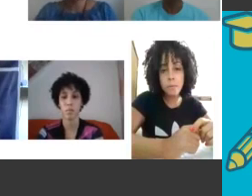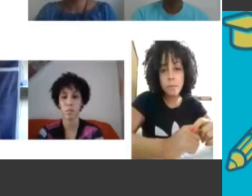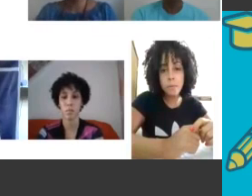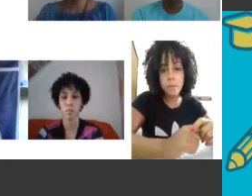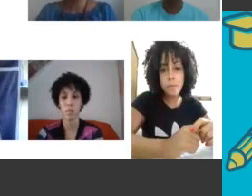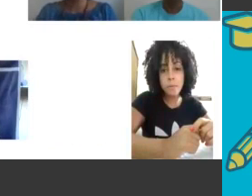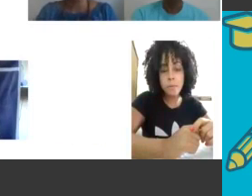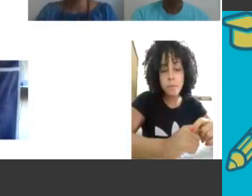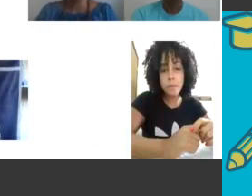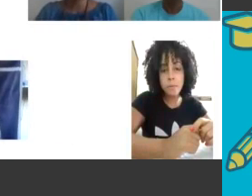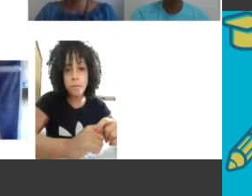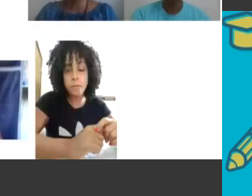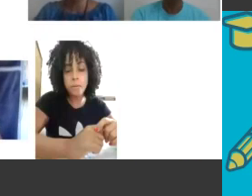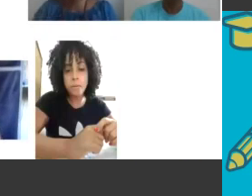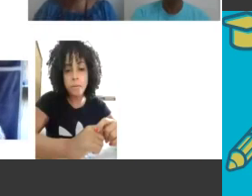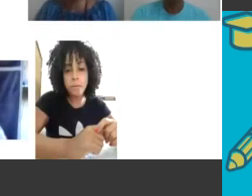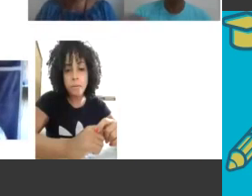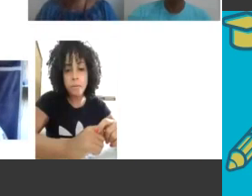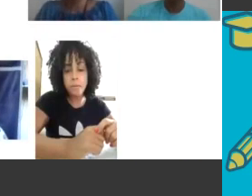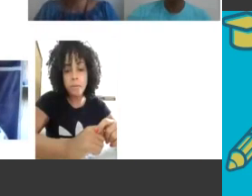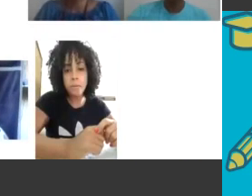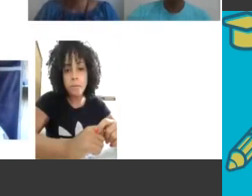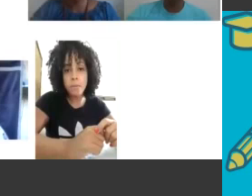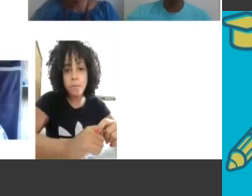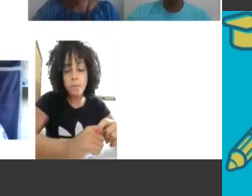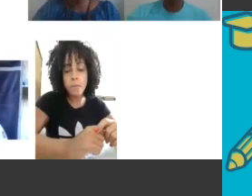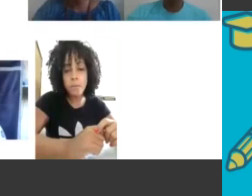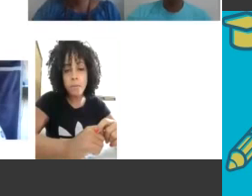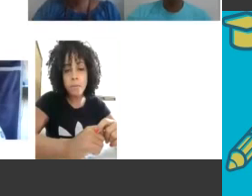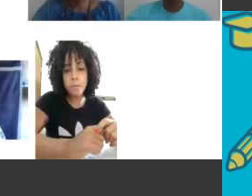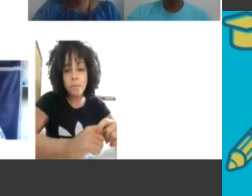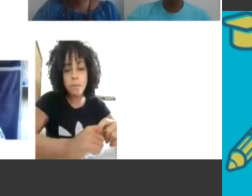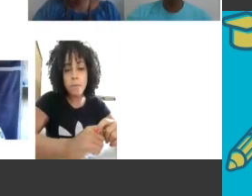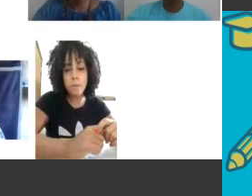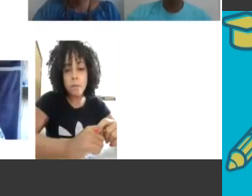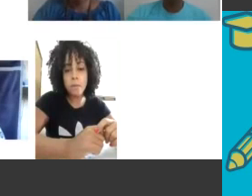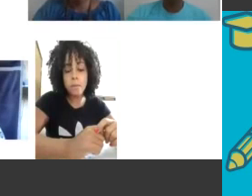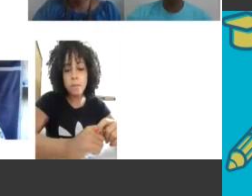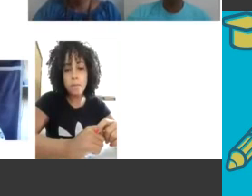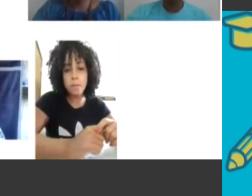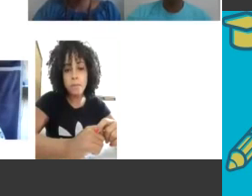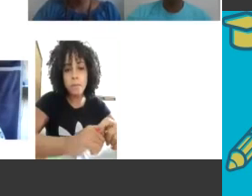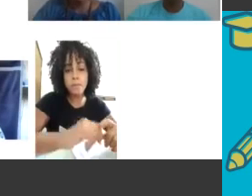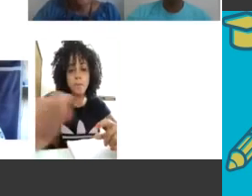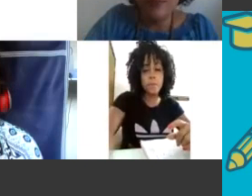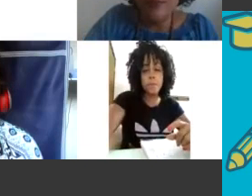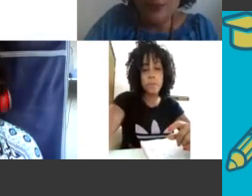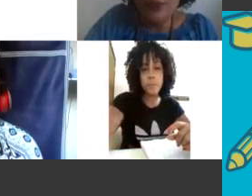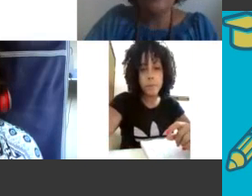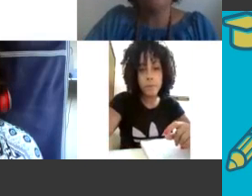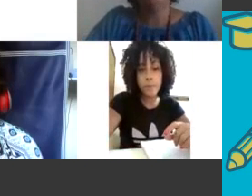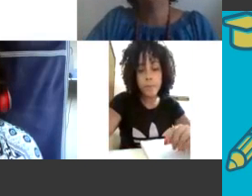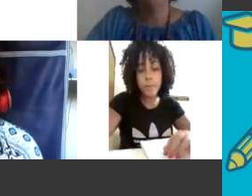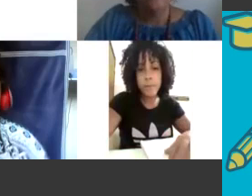poder discutir um pouco sobre as perspectivas na formação docente dentro do PIBID. Tá bom, gente?